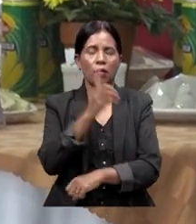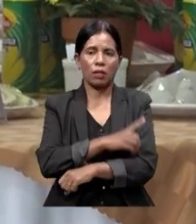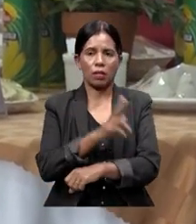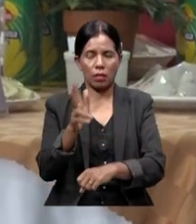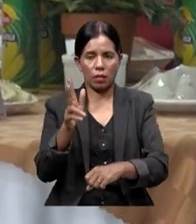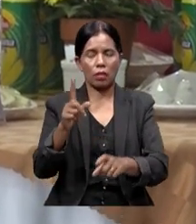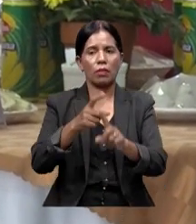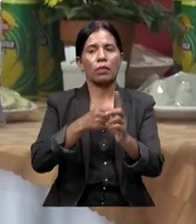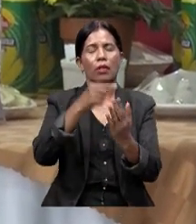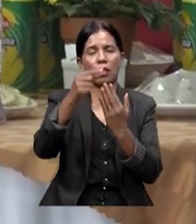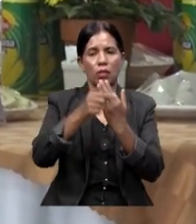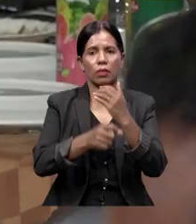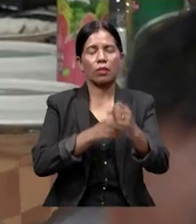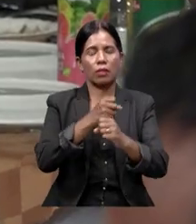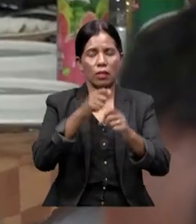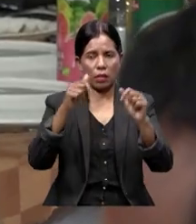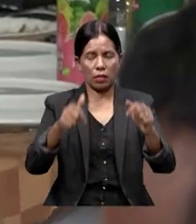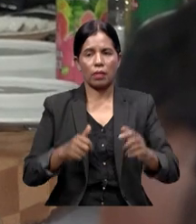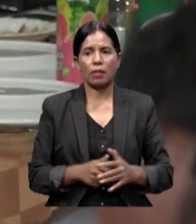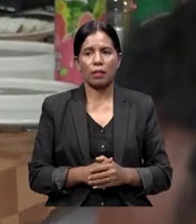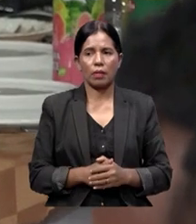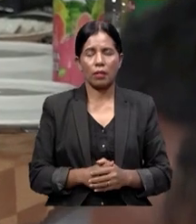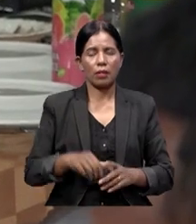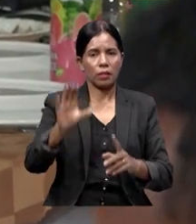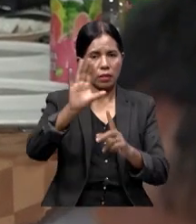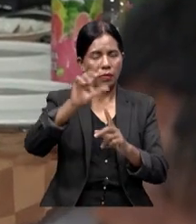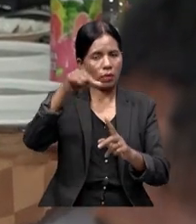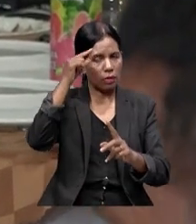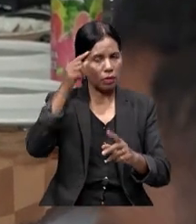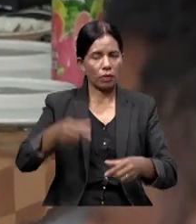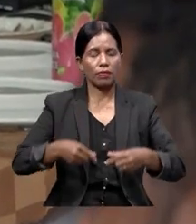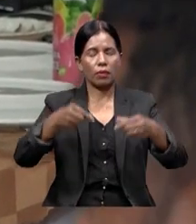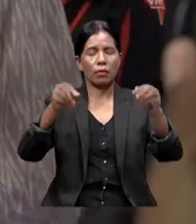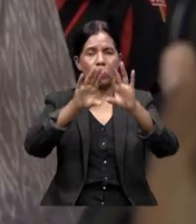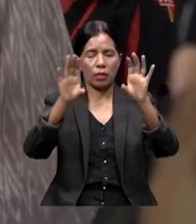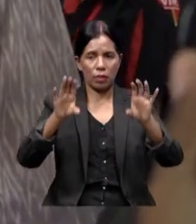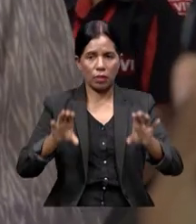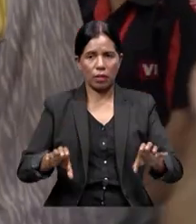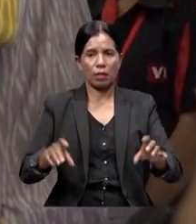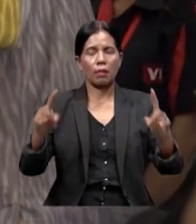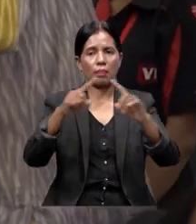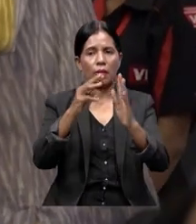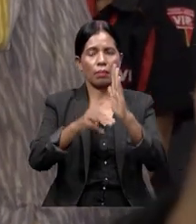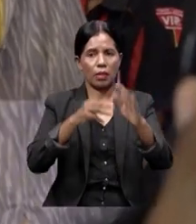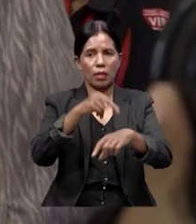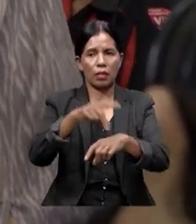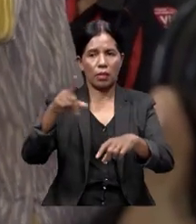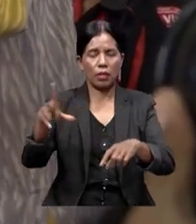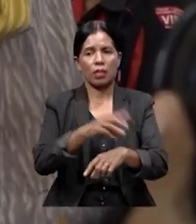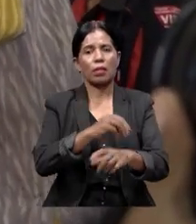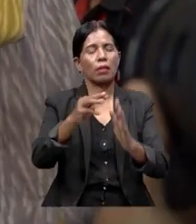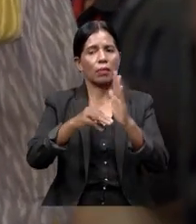Tolonulo Fulan Agosto Tinané. E a ocasião, né, chefe de governo atribuímos certificado de apreciação para a Média Nacional, nomos